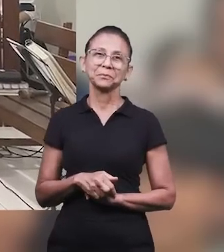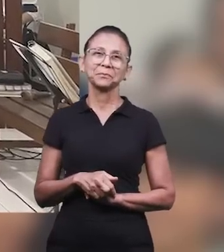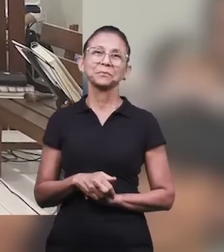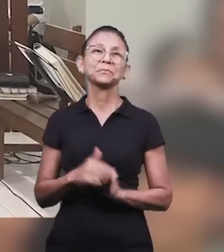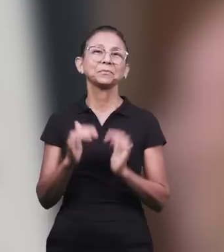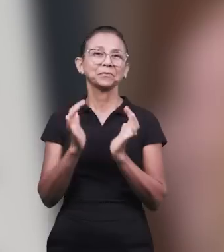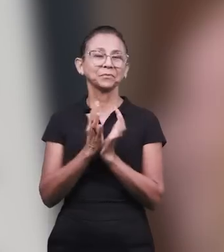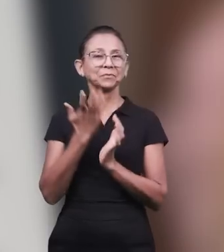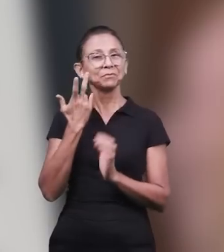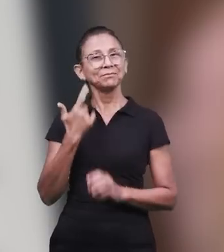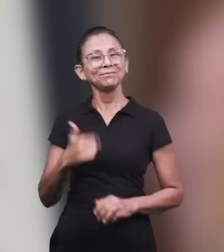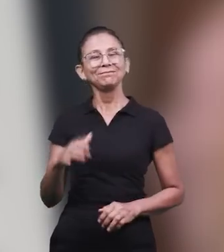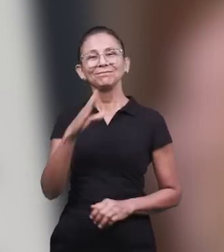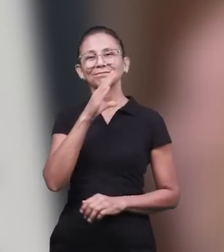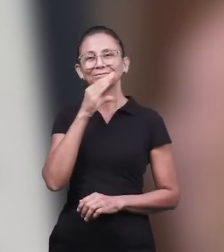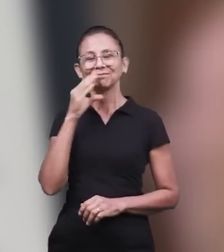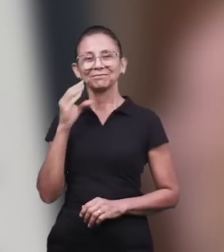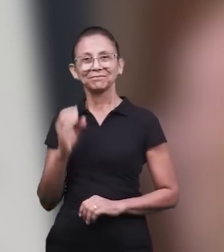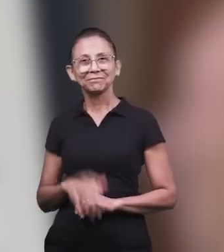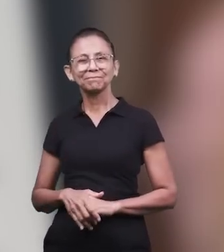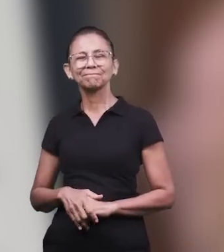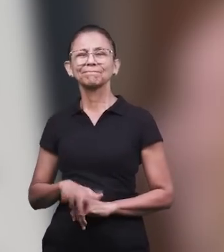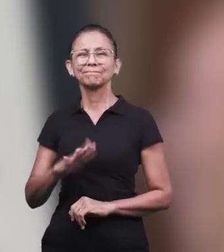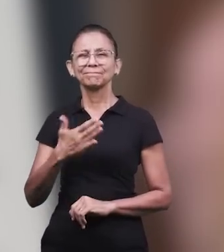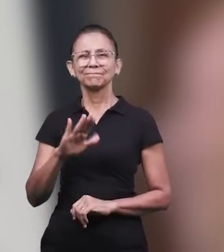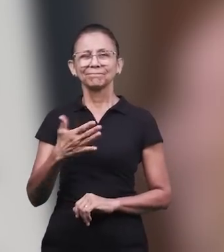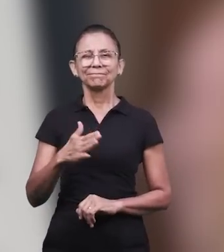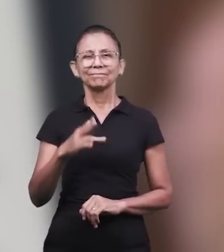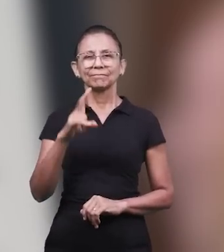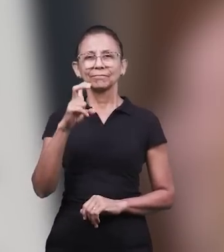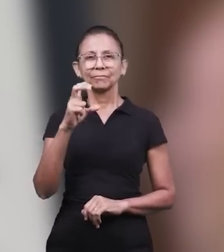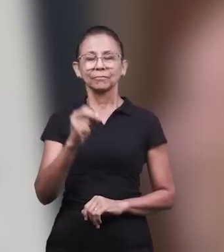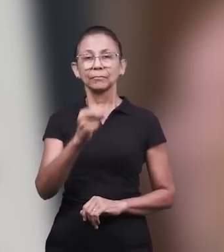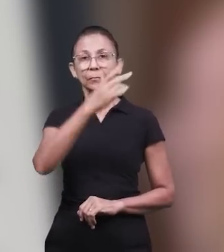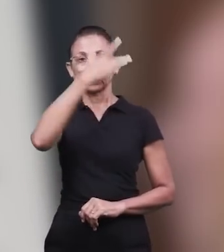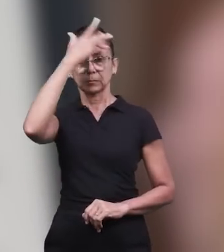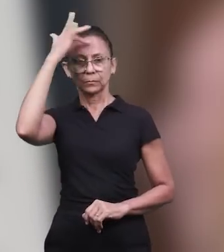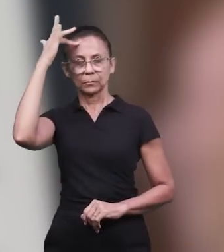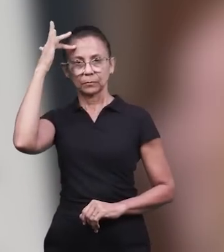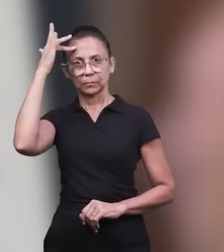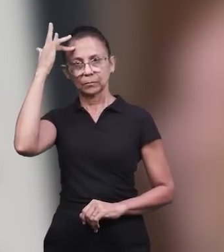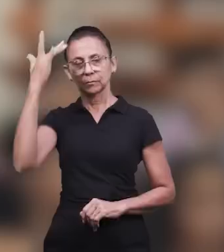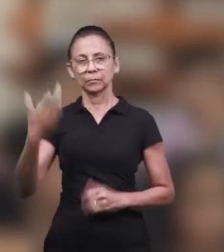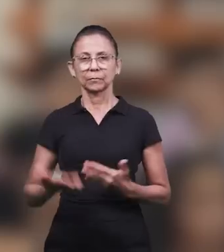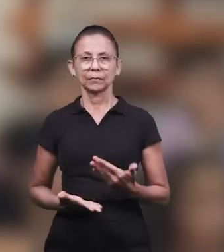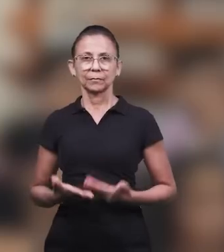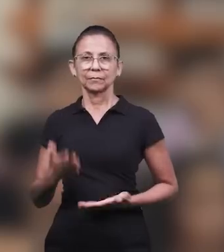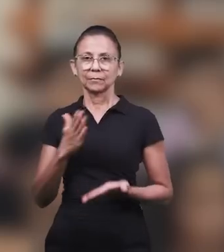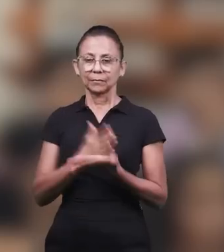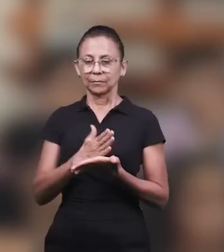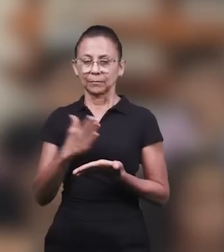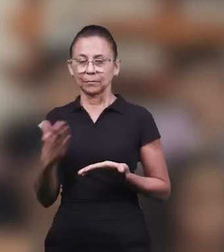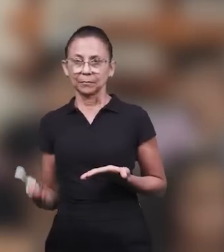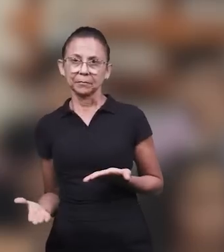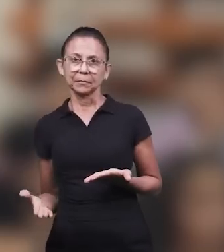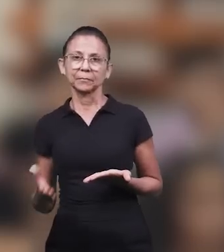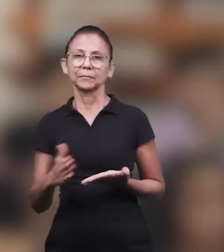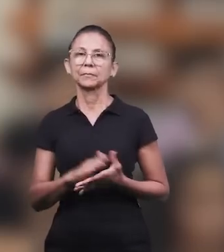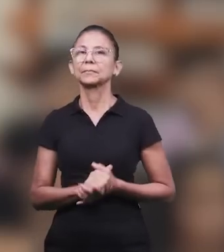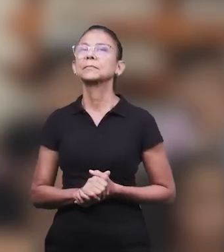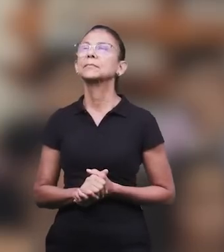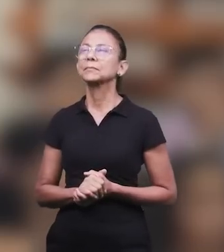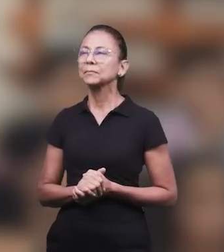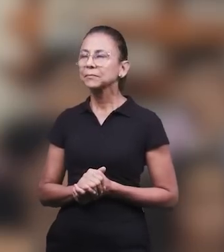na cidade de Glória, que contou com a presença de aproximadamente 50 irmãos, sendo metade das classes. Esse mesmo número,